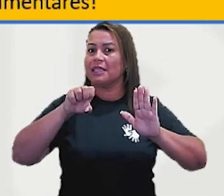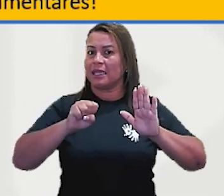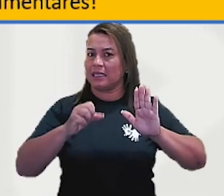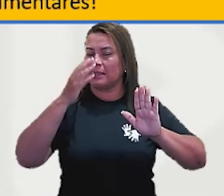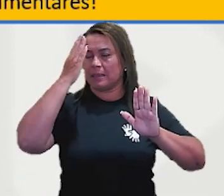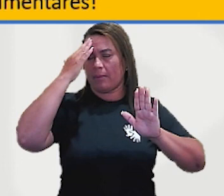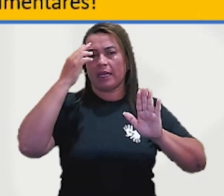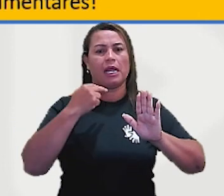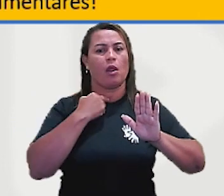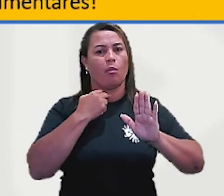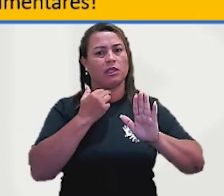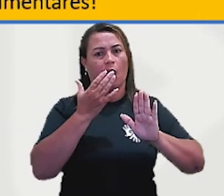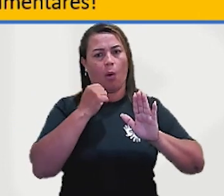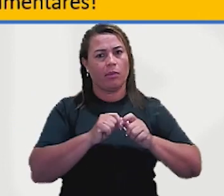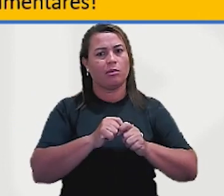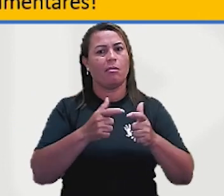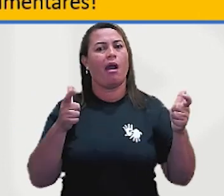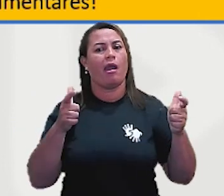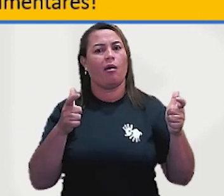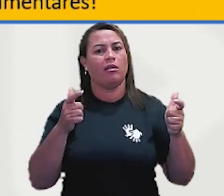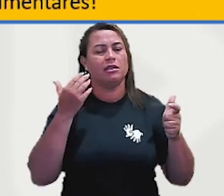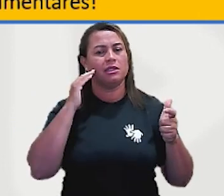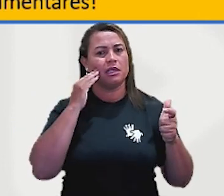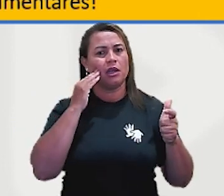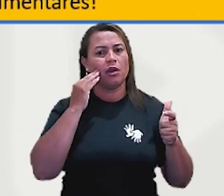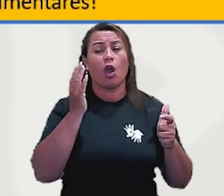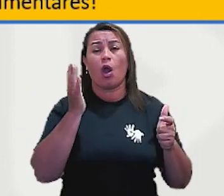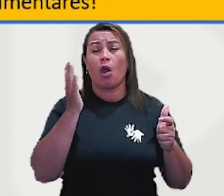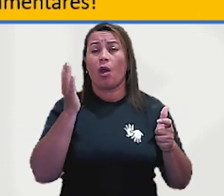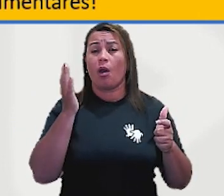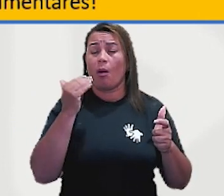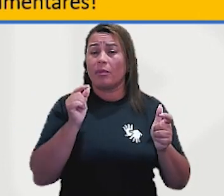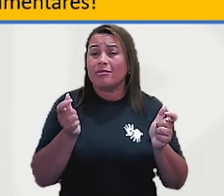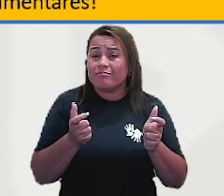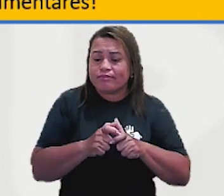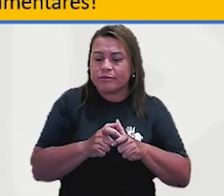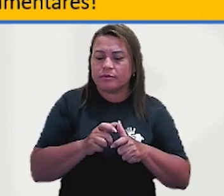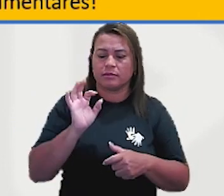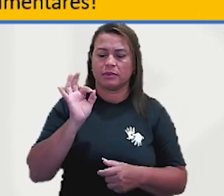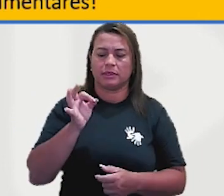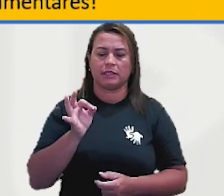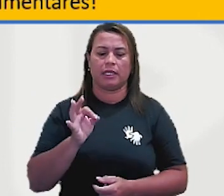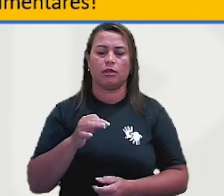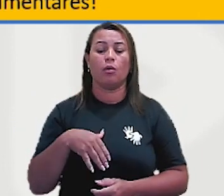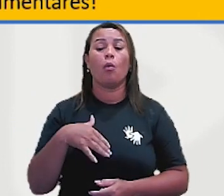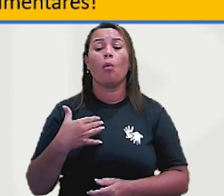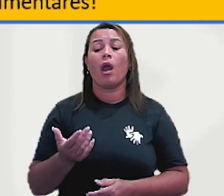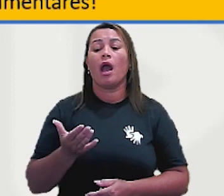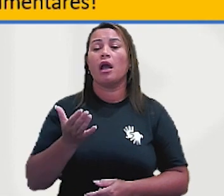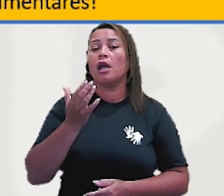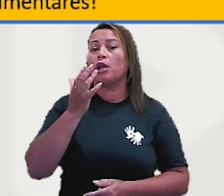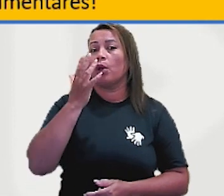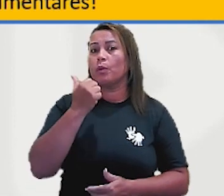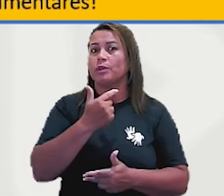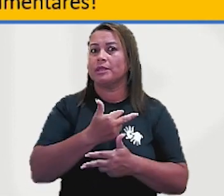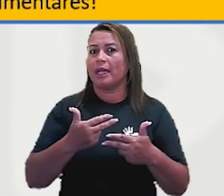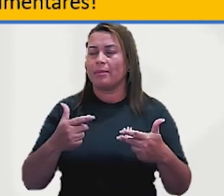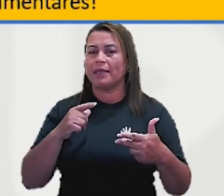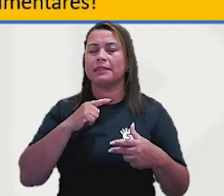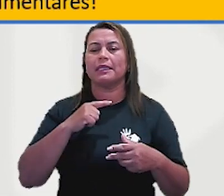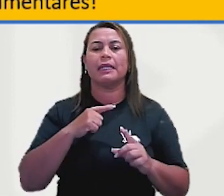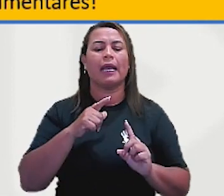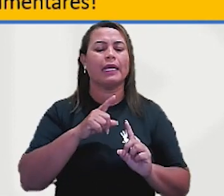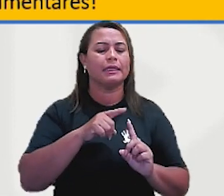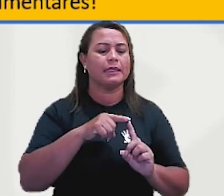ser consumido em quantidades, precisa ser consumido em quantidades mais moderadas, certo? Quais são os alimentos que têm esse tipo de gordura,